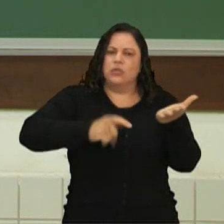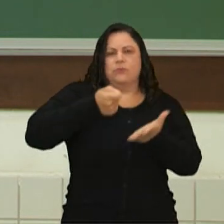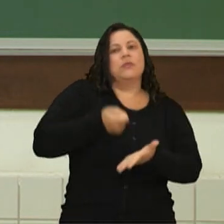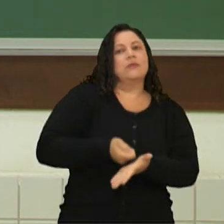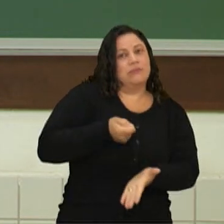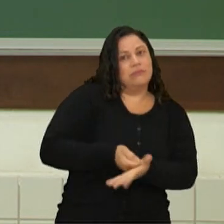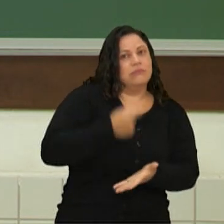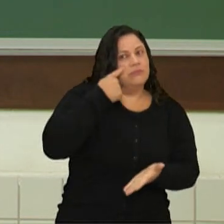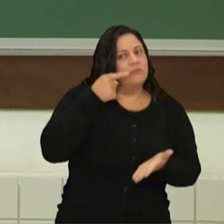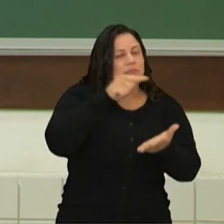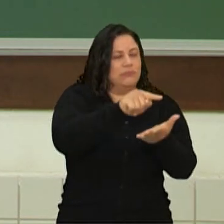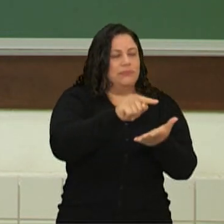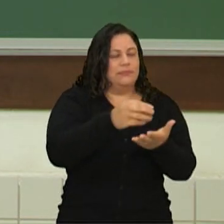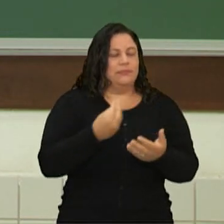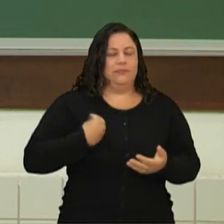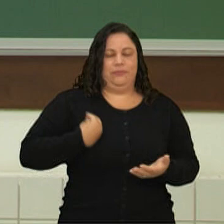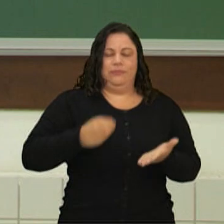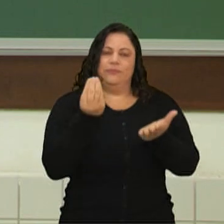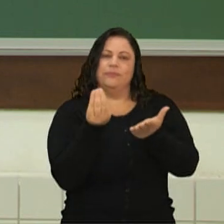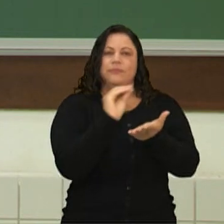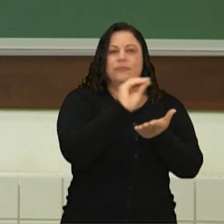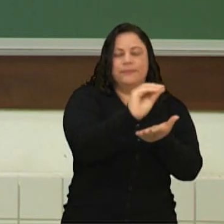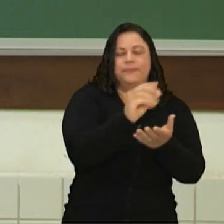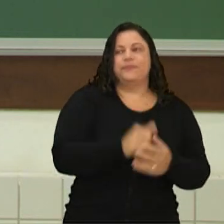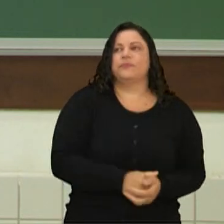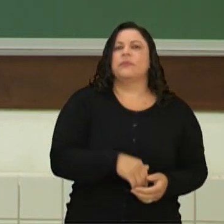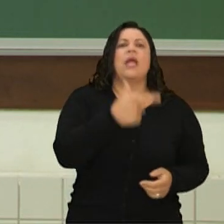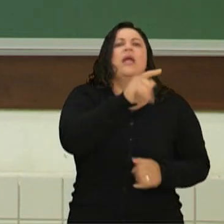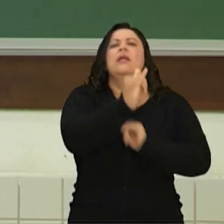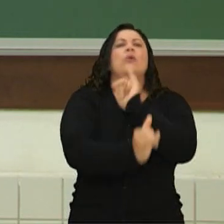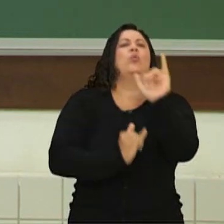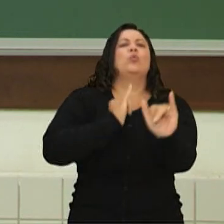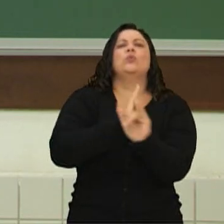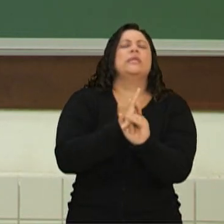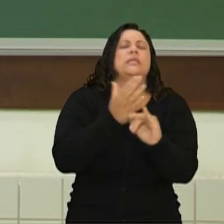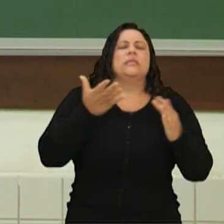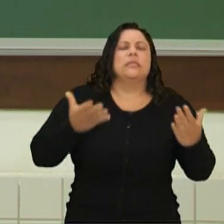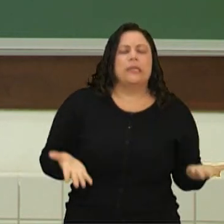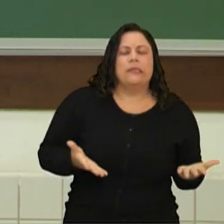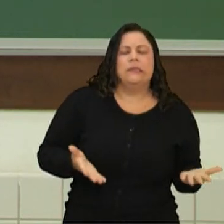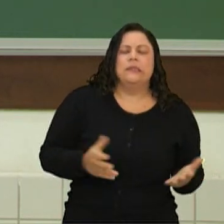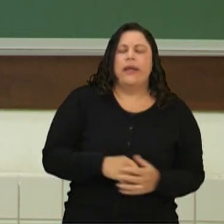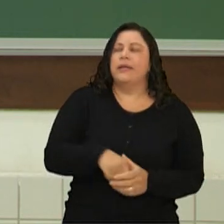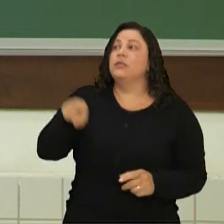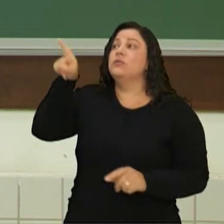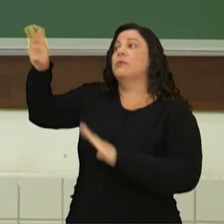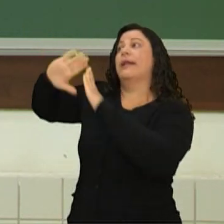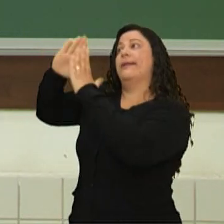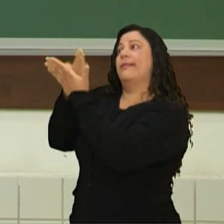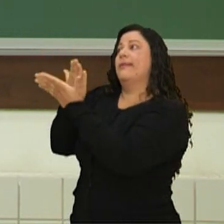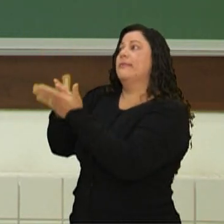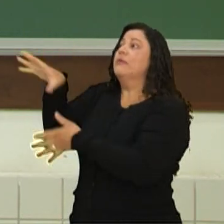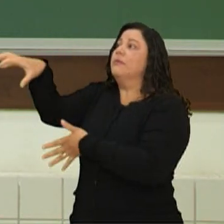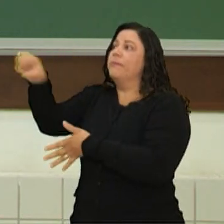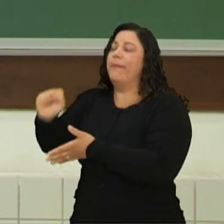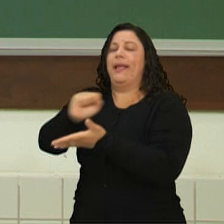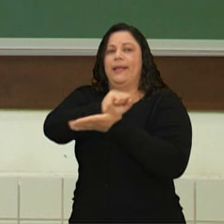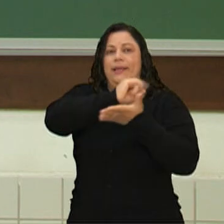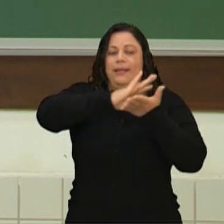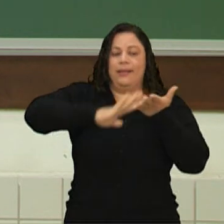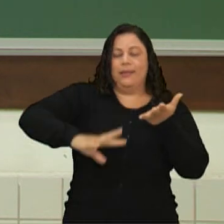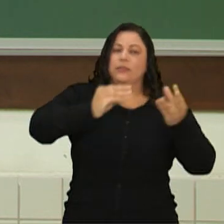tem acesso à internet, que leve as atividades no dia da entrega dos alimentos na escola.